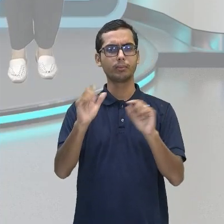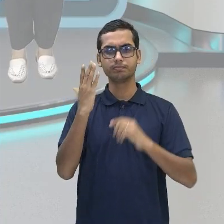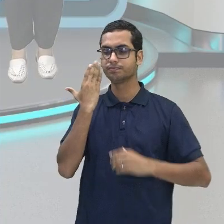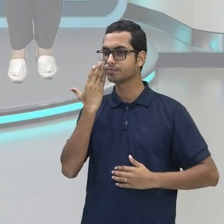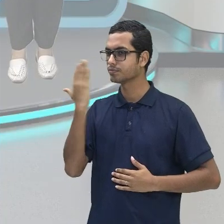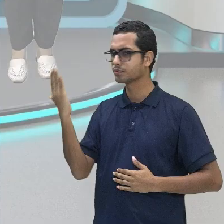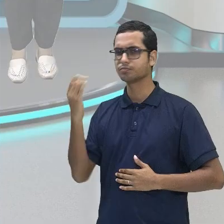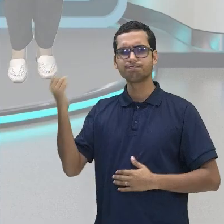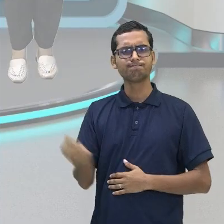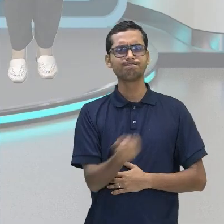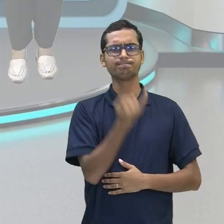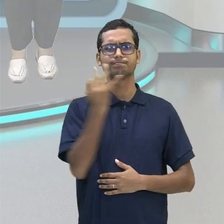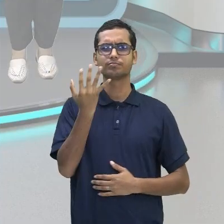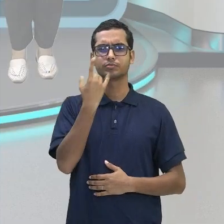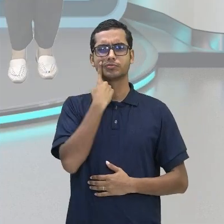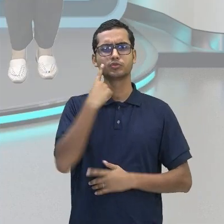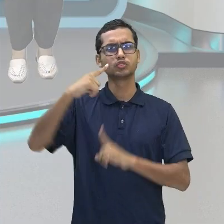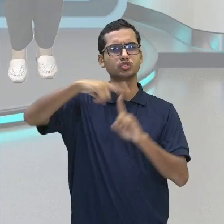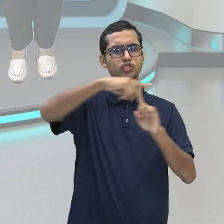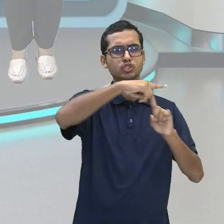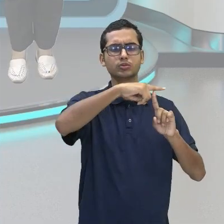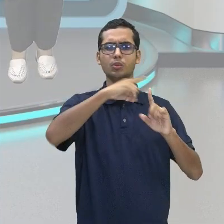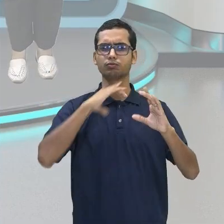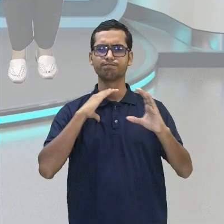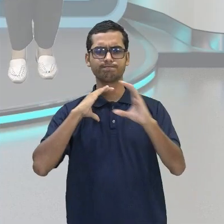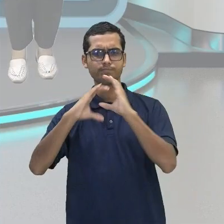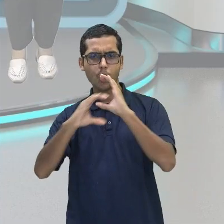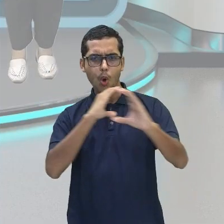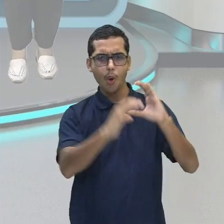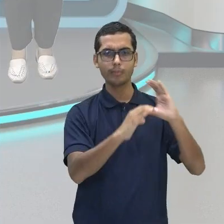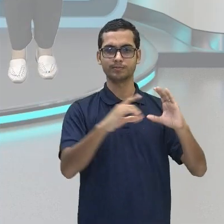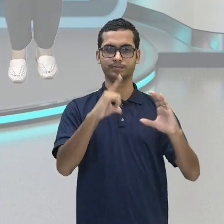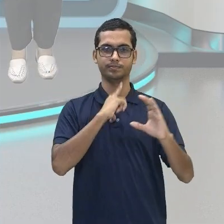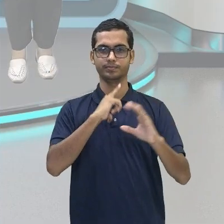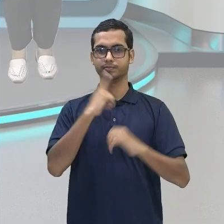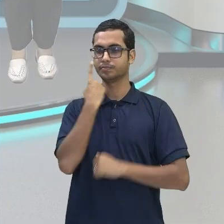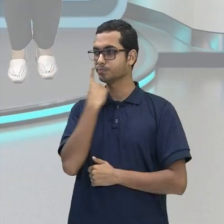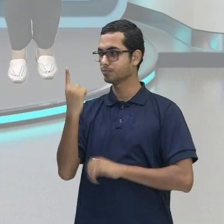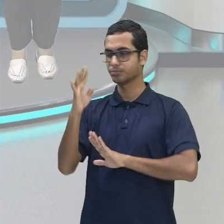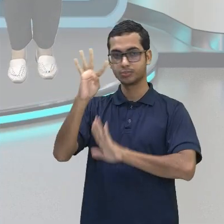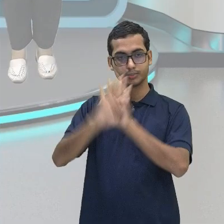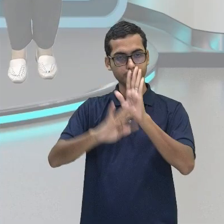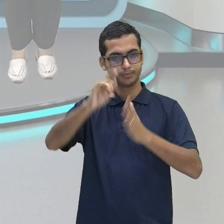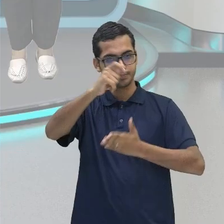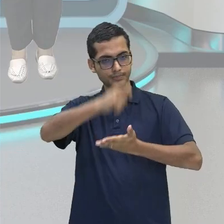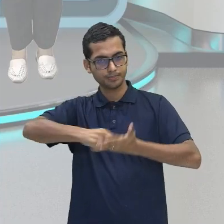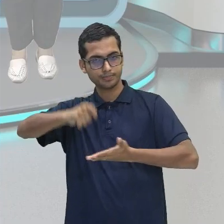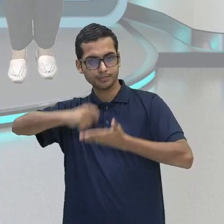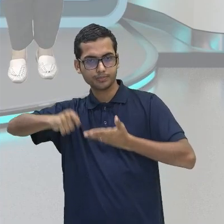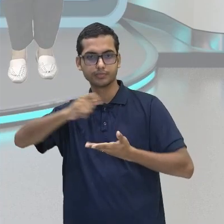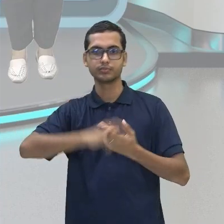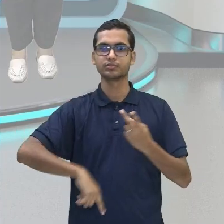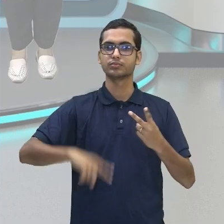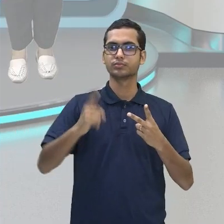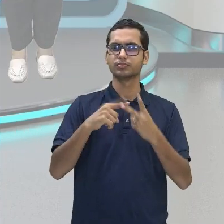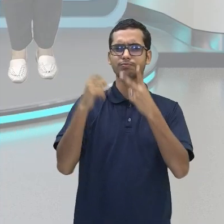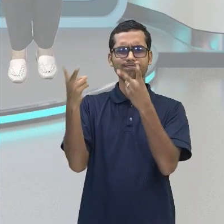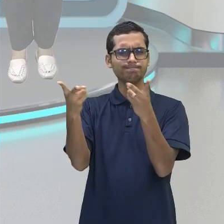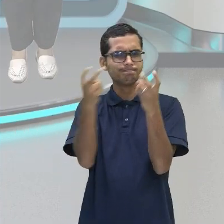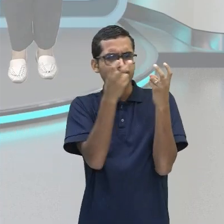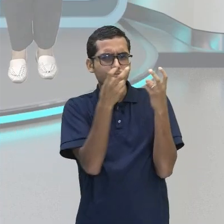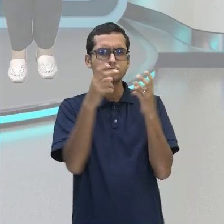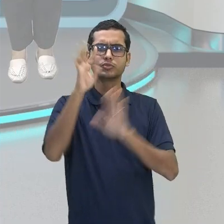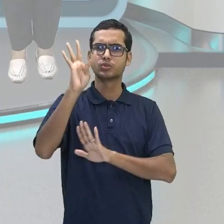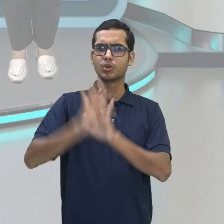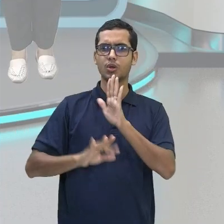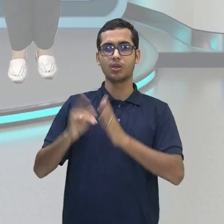quantas formas de comunicação nós temos aqui. Temos ali um texto escrito e podemos perceber que se trata de um